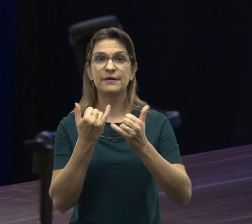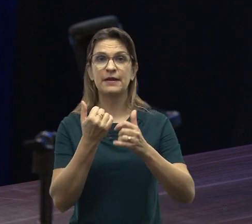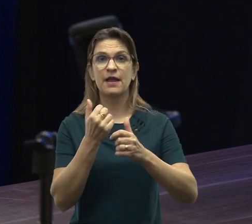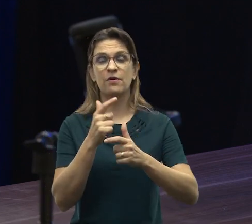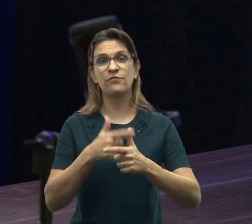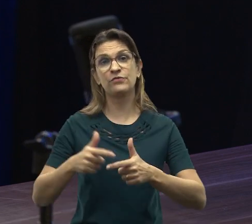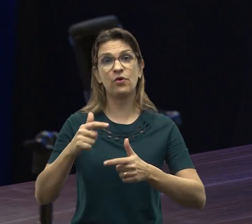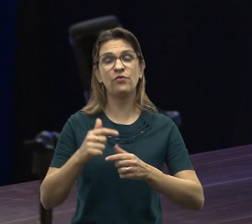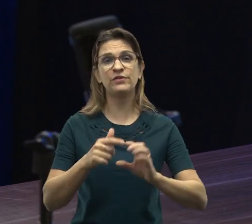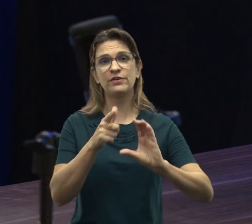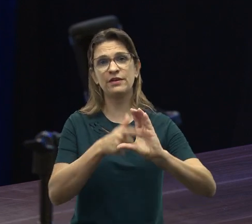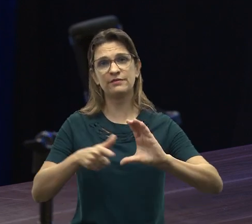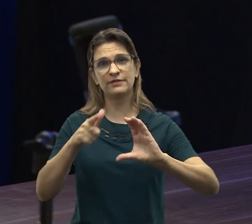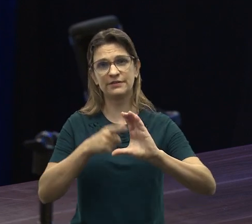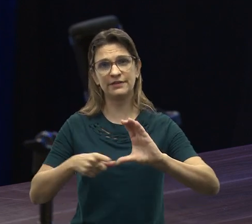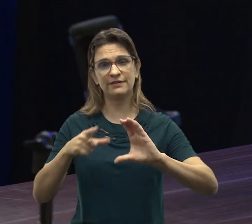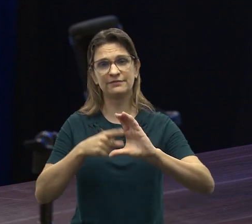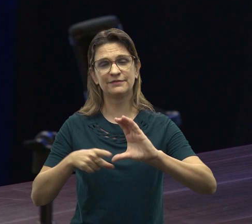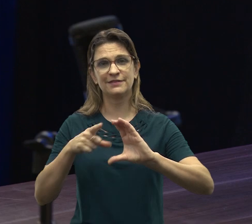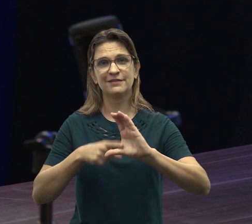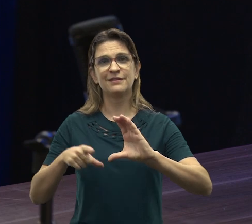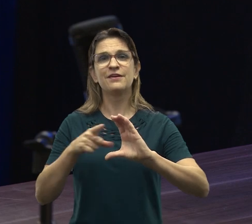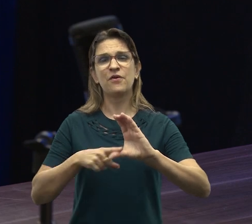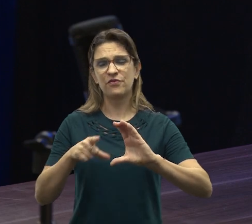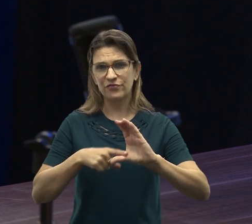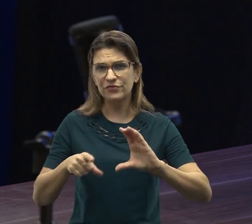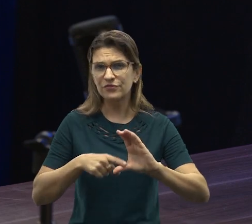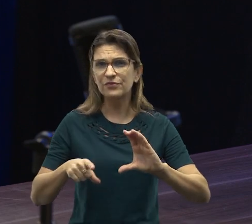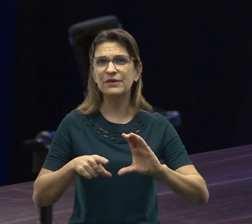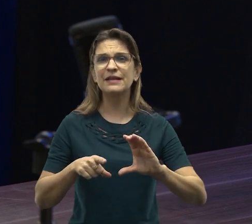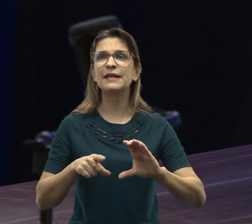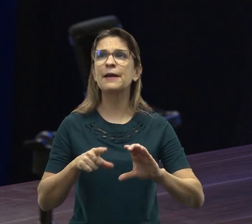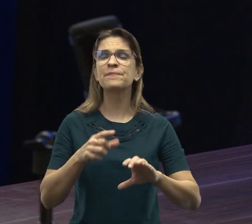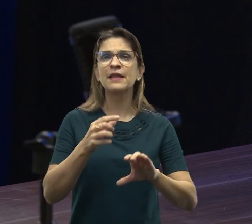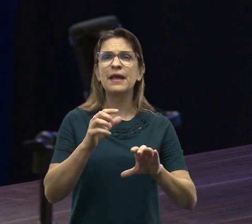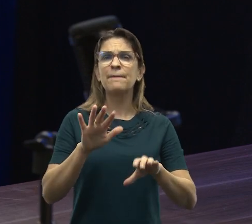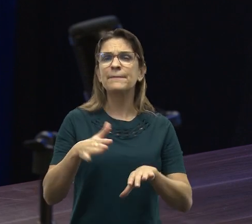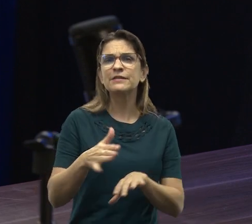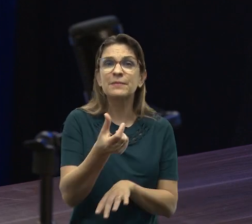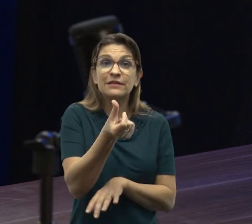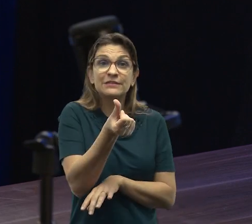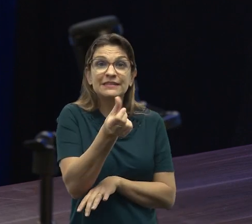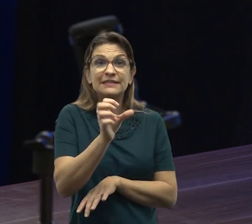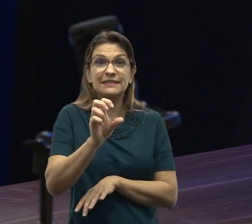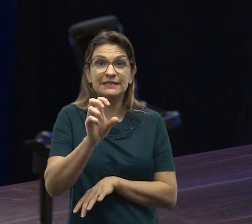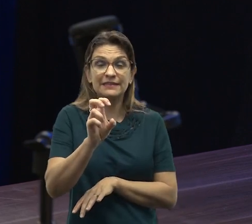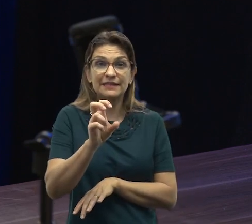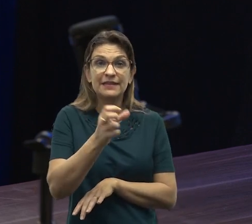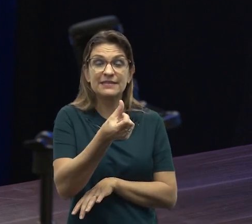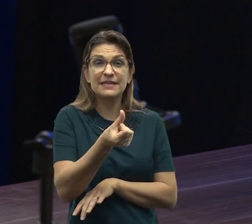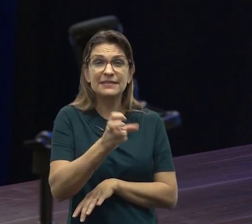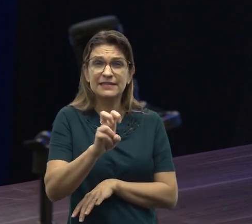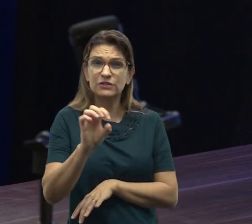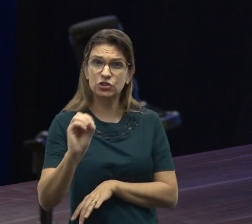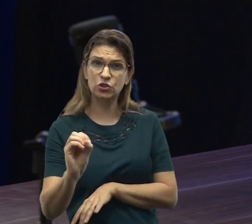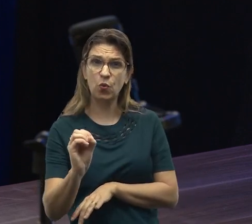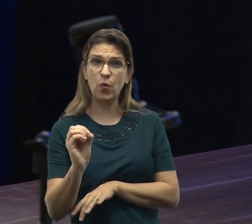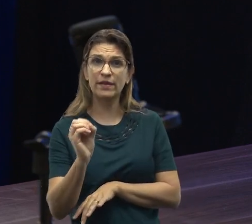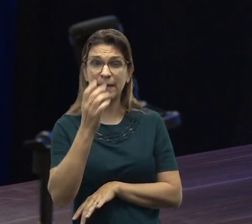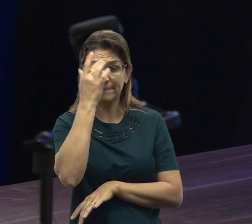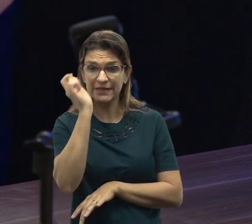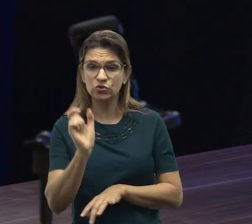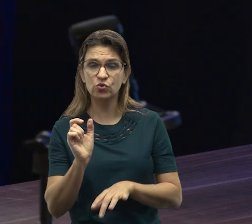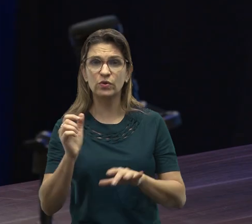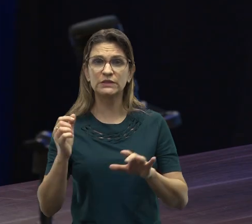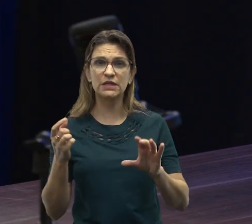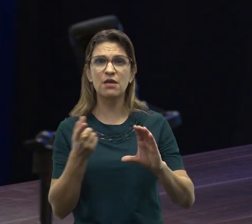Municipal. Hoje a gente tem aproximadamente 650 denúncias, né? Isso envolve um mapeamento também das